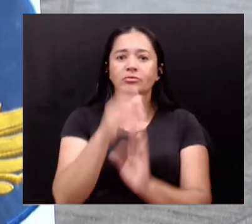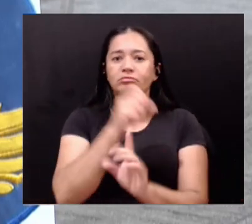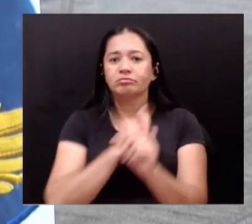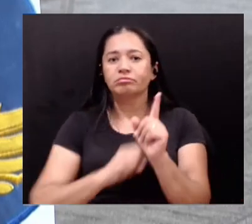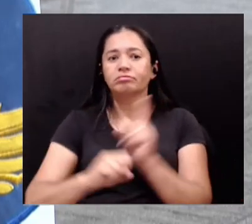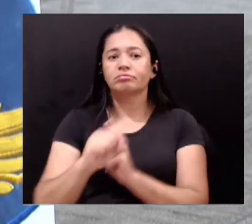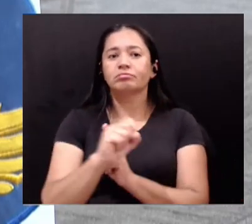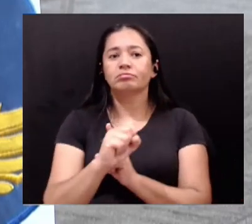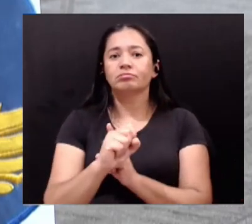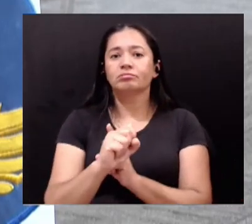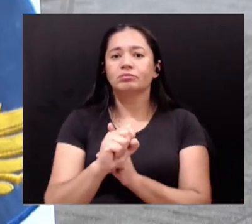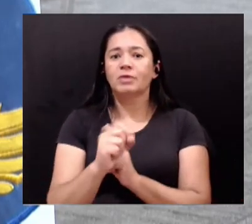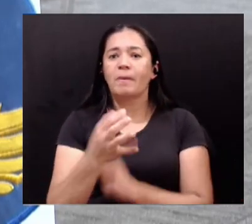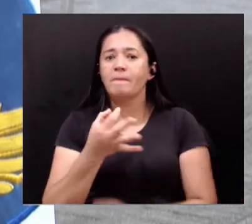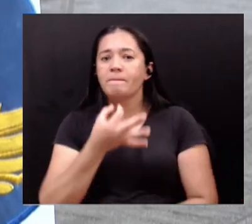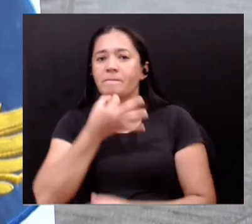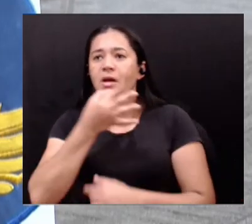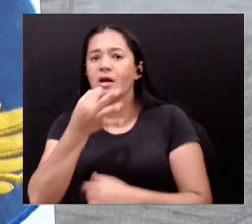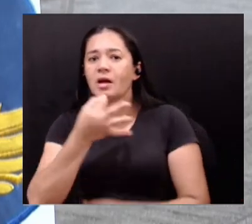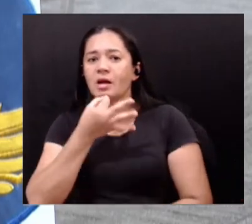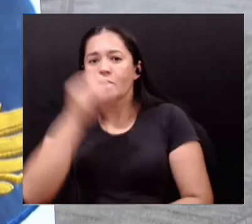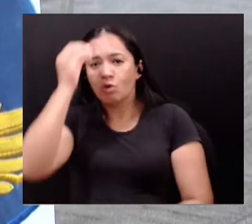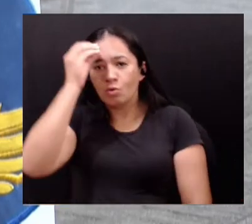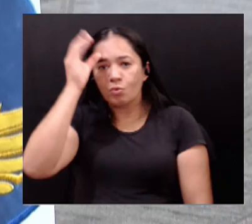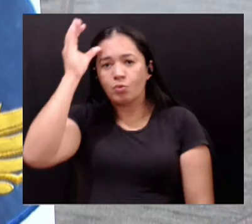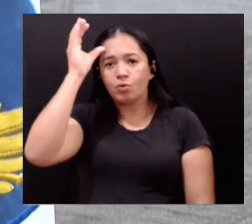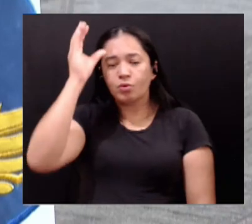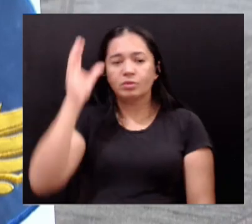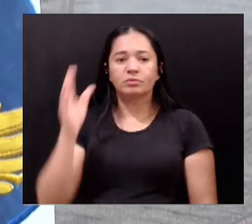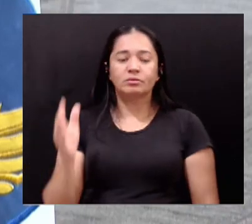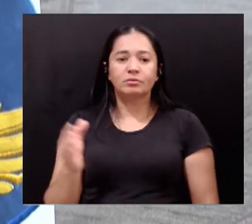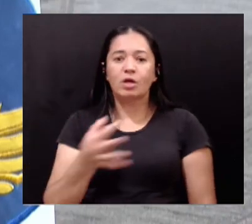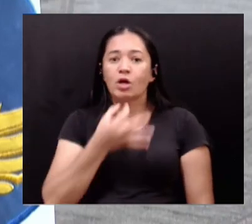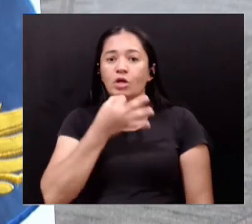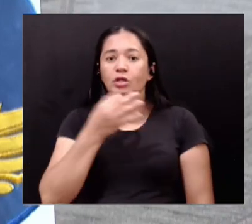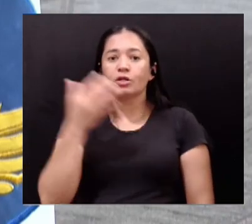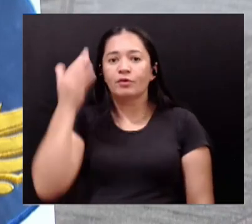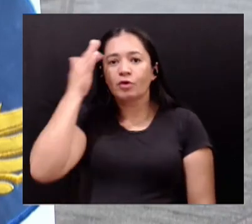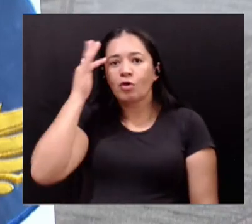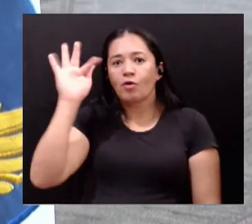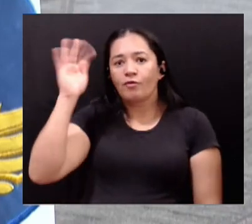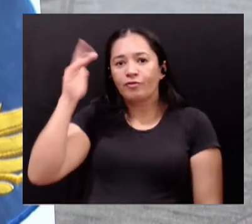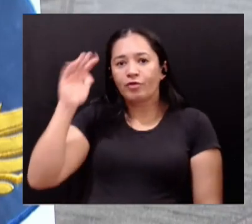críticos do conhecimento, crítico filosófico,